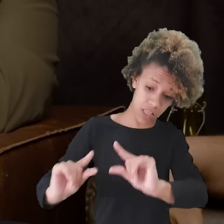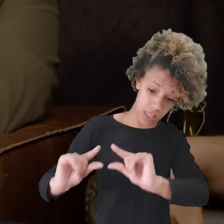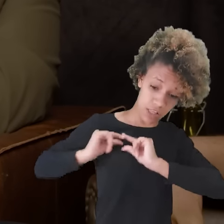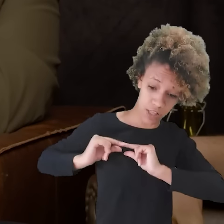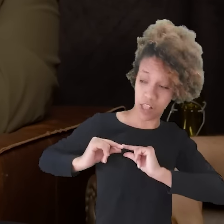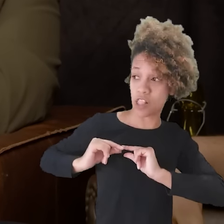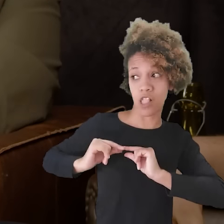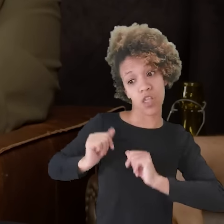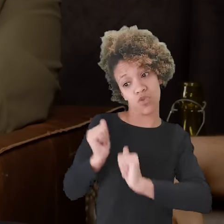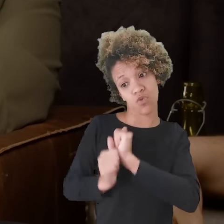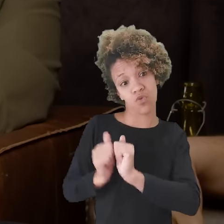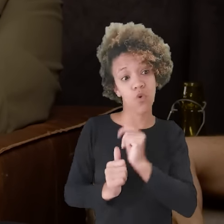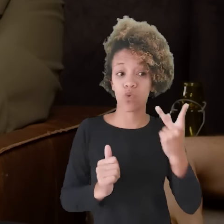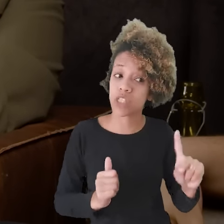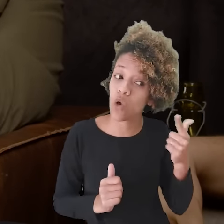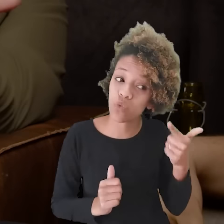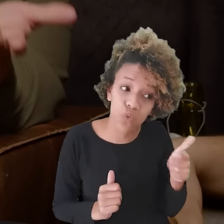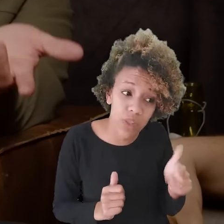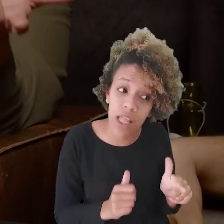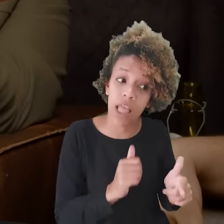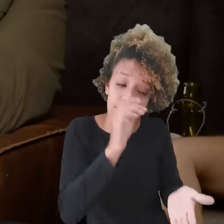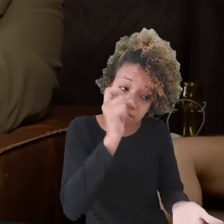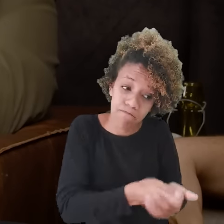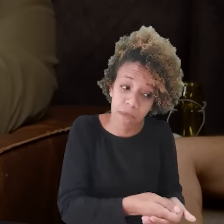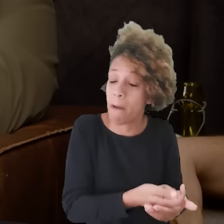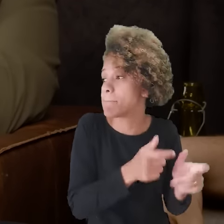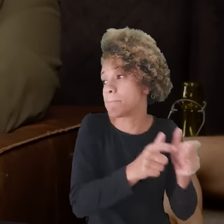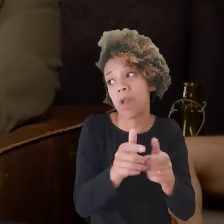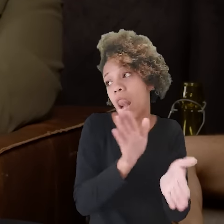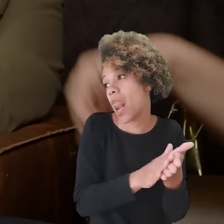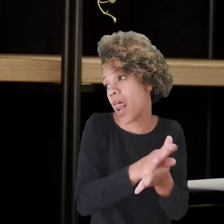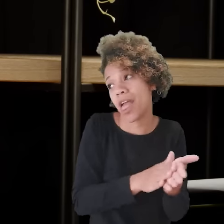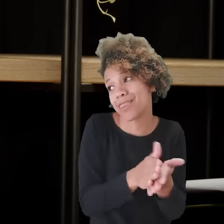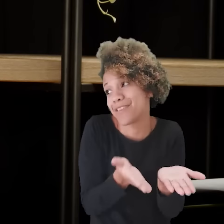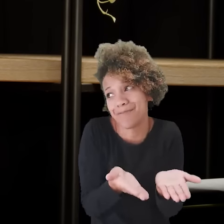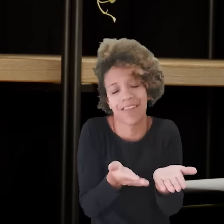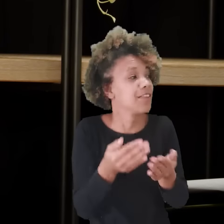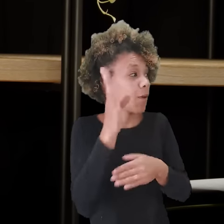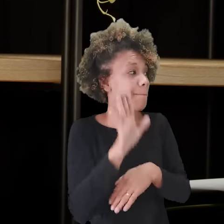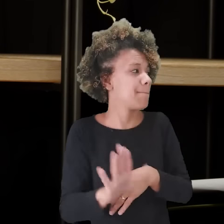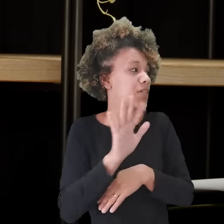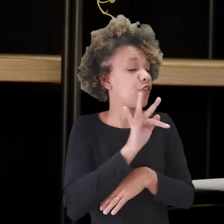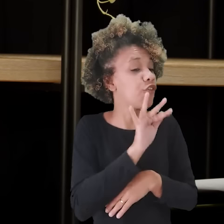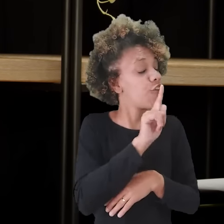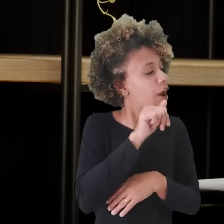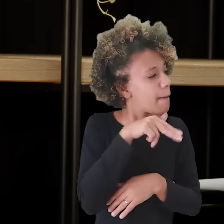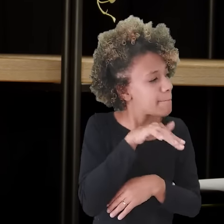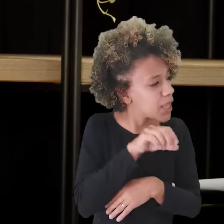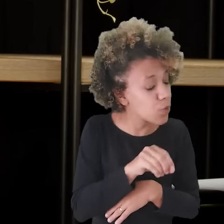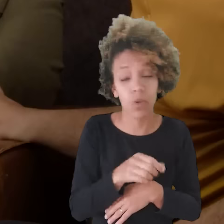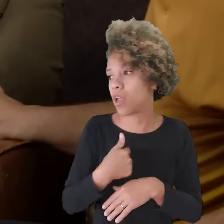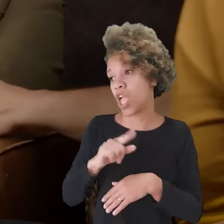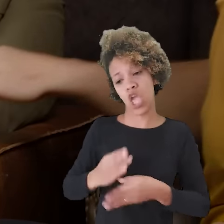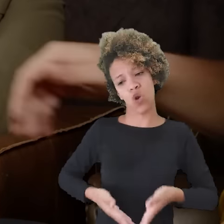tá no uniforme do meu time o teu time não tem autorização para colocar em canto nenhum tá ligado Então você tá falando pro Brasil inteiro que o Flamengo não ganhou aquele